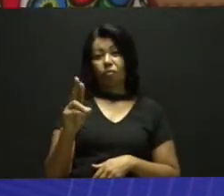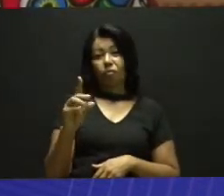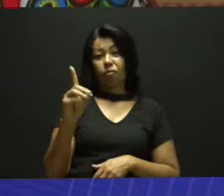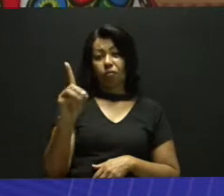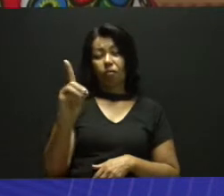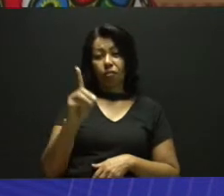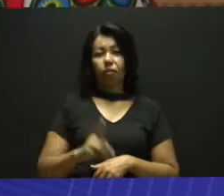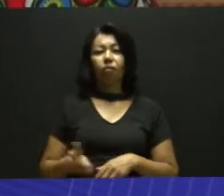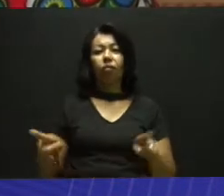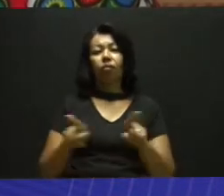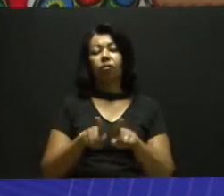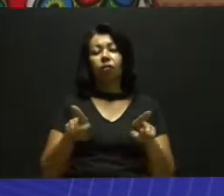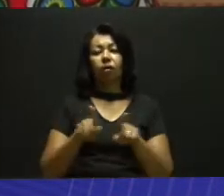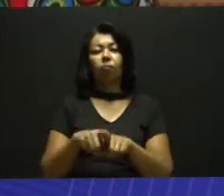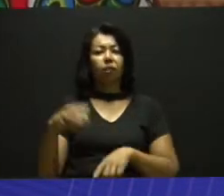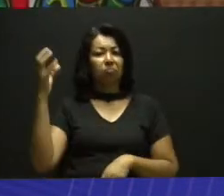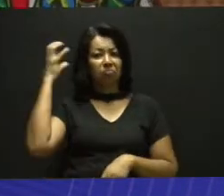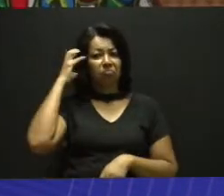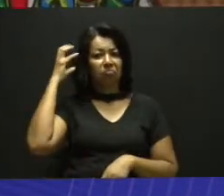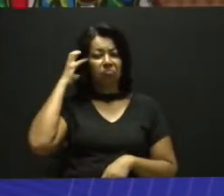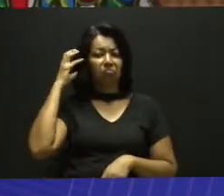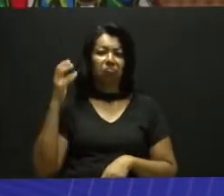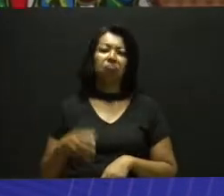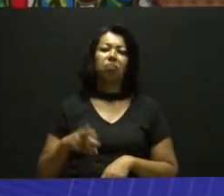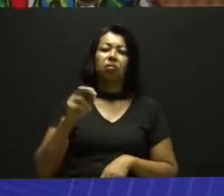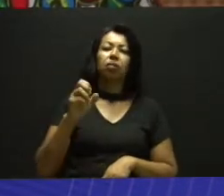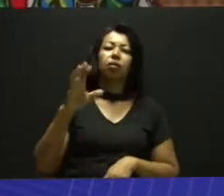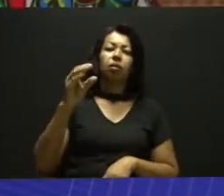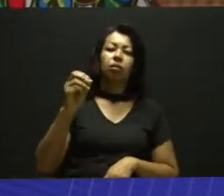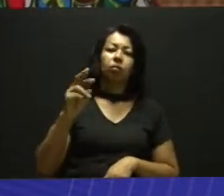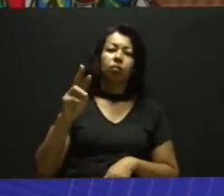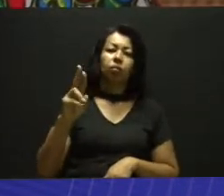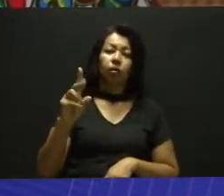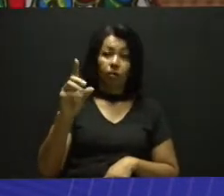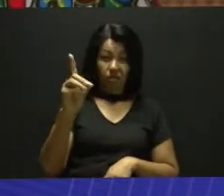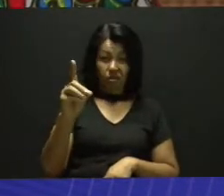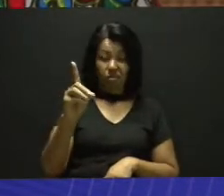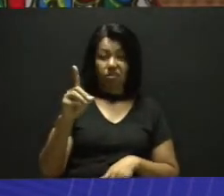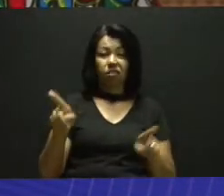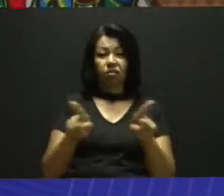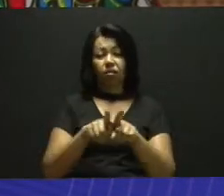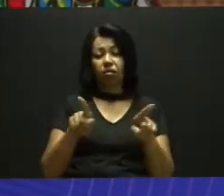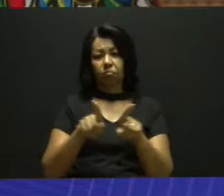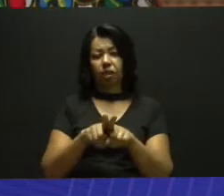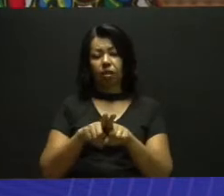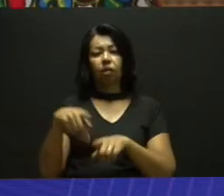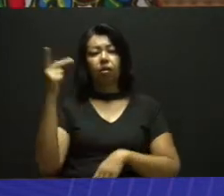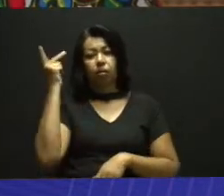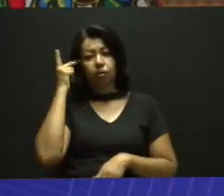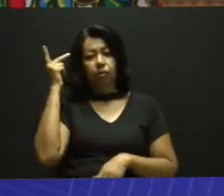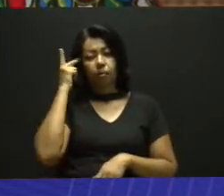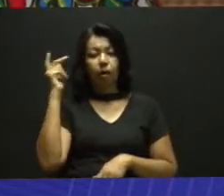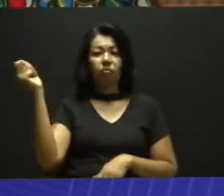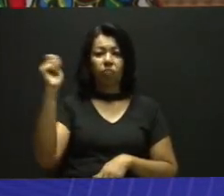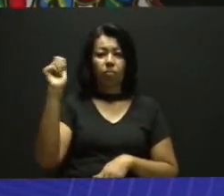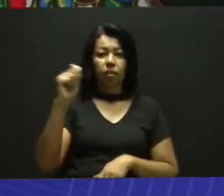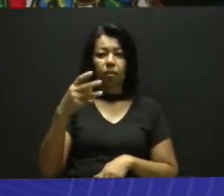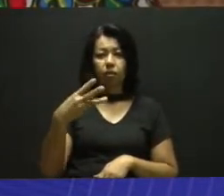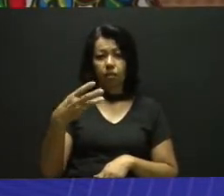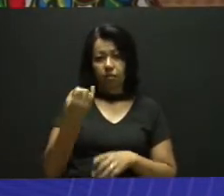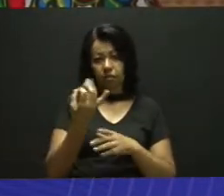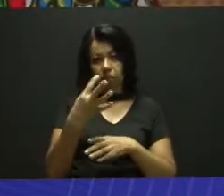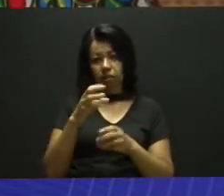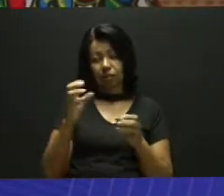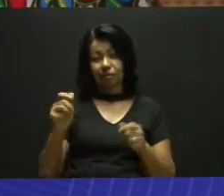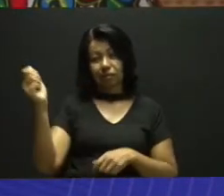campeonato rádio record são paulo tricampeão absoluta santista em são paulo tricampeão regional no